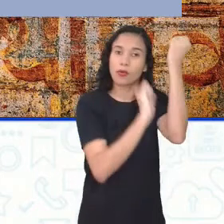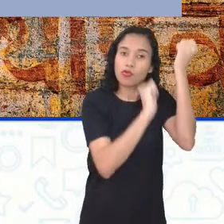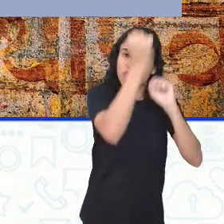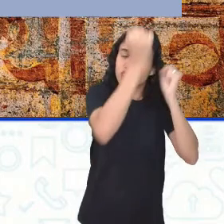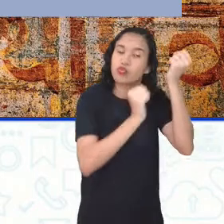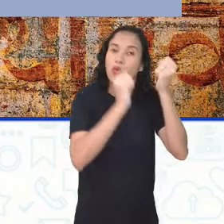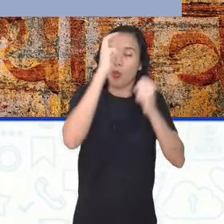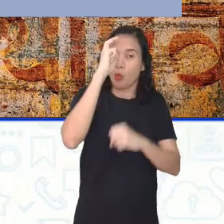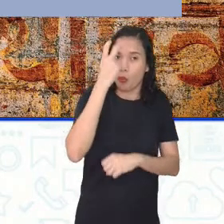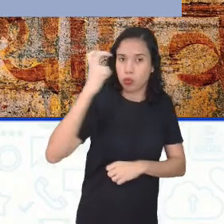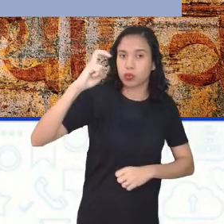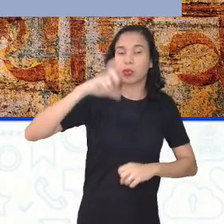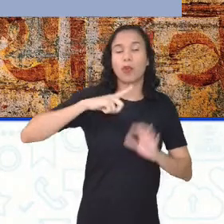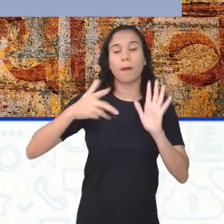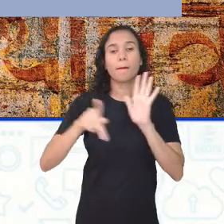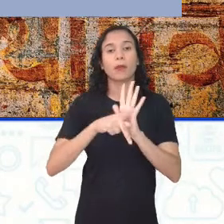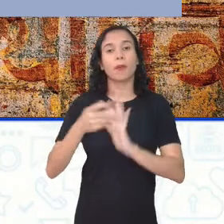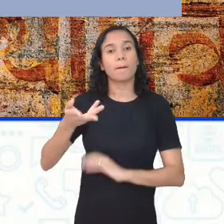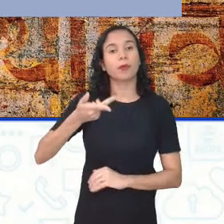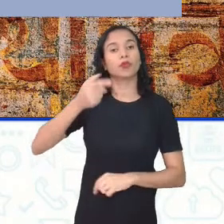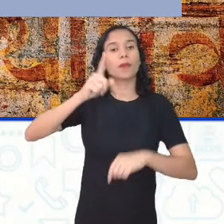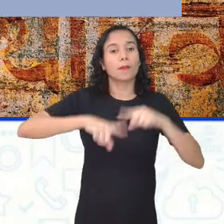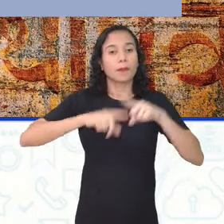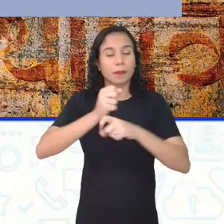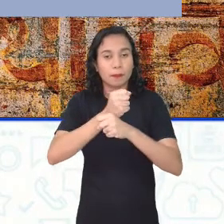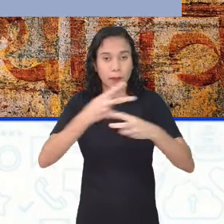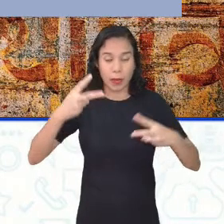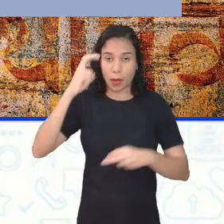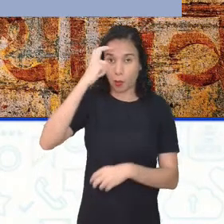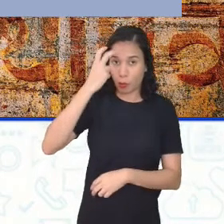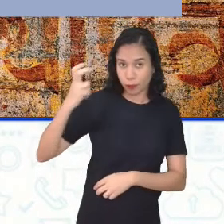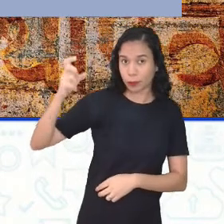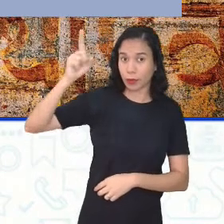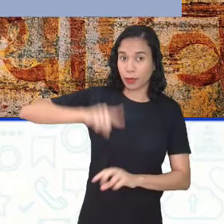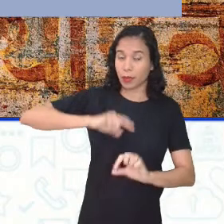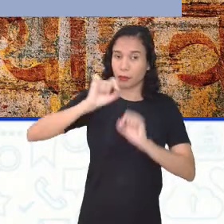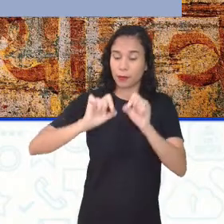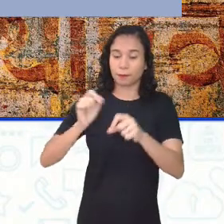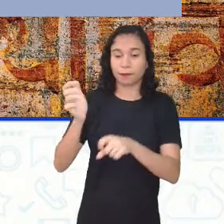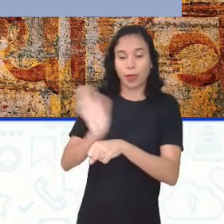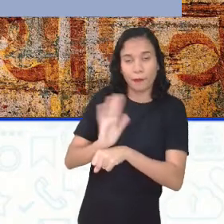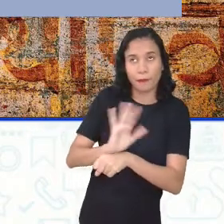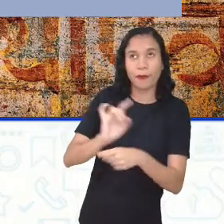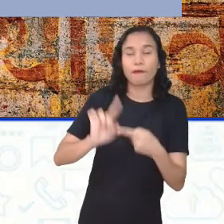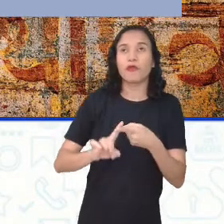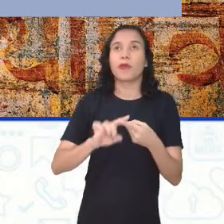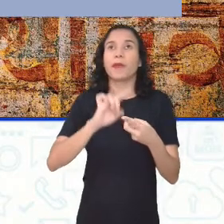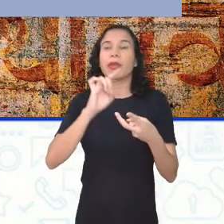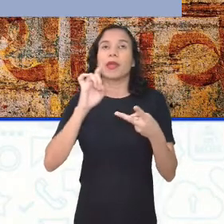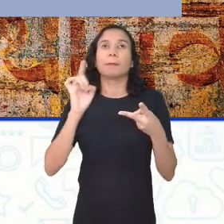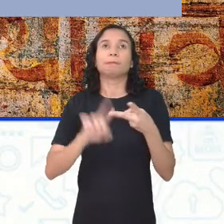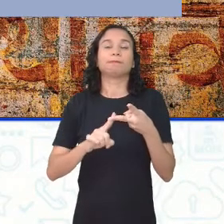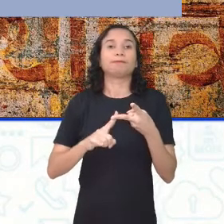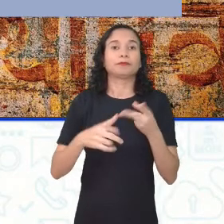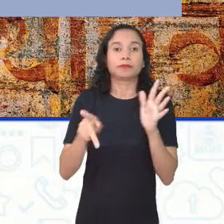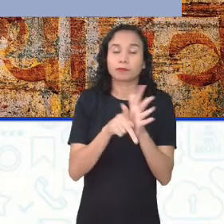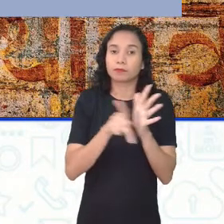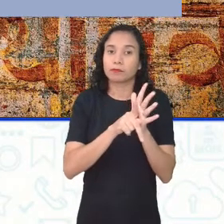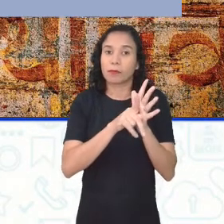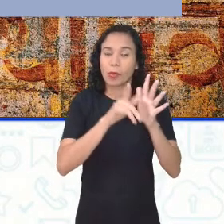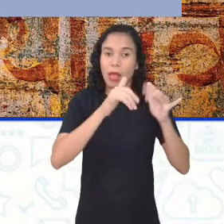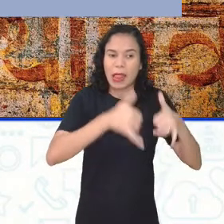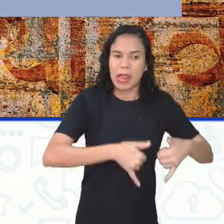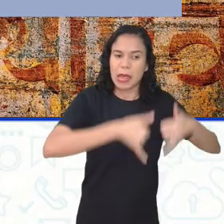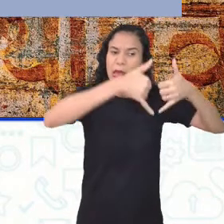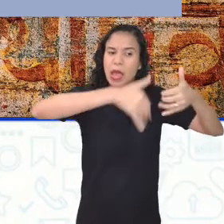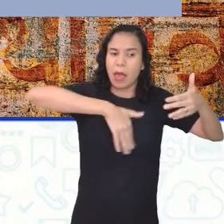vai produzir material cultural, que seriam esses filmes, que seriam esses campeonatos